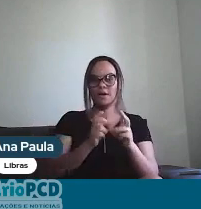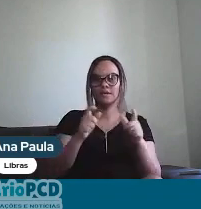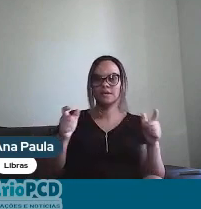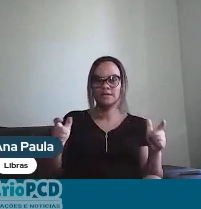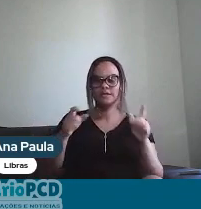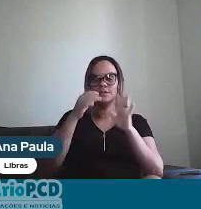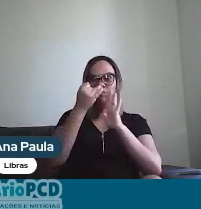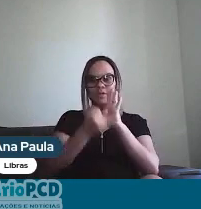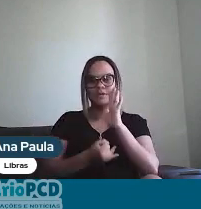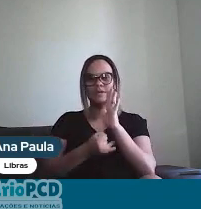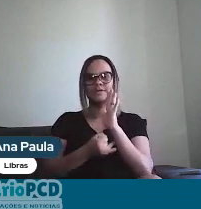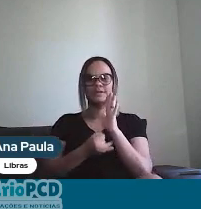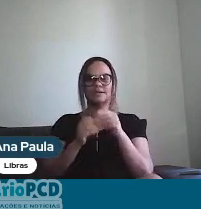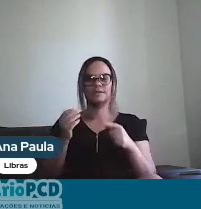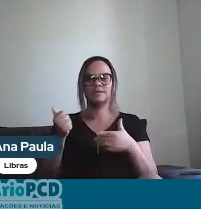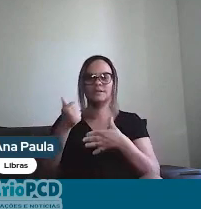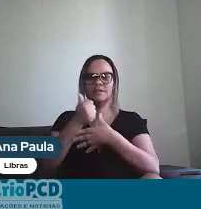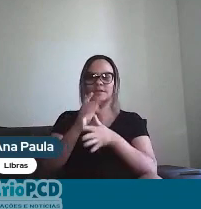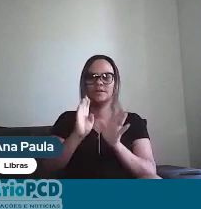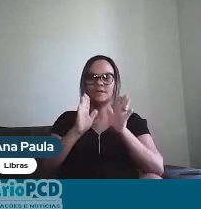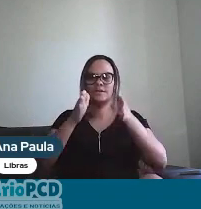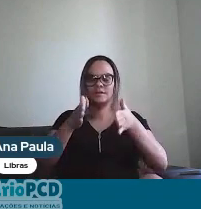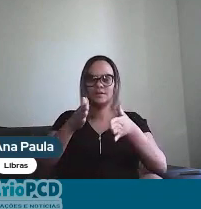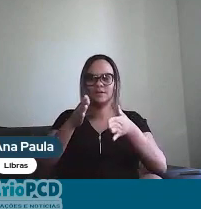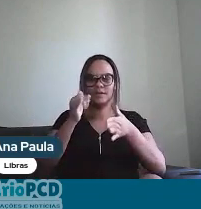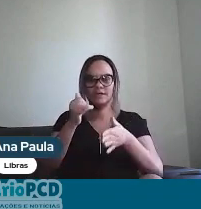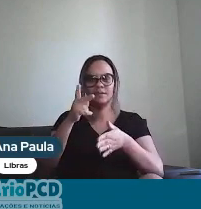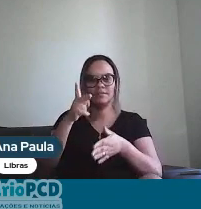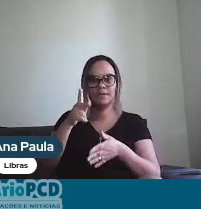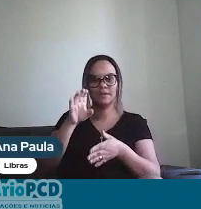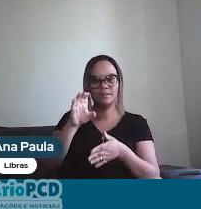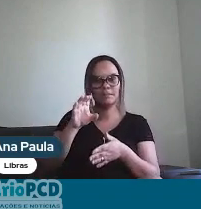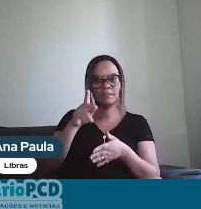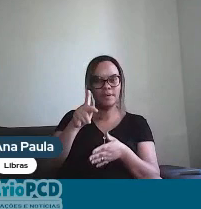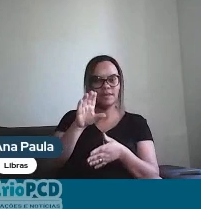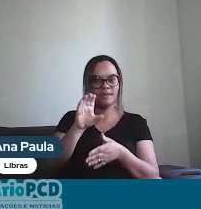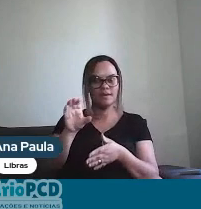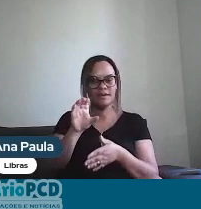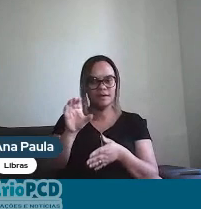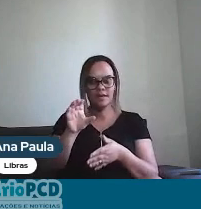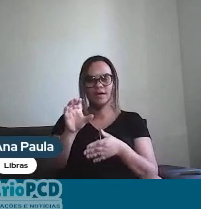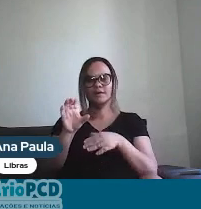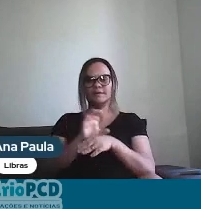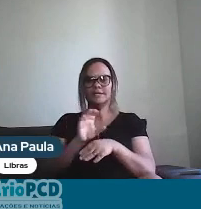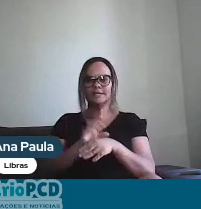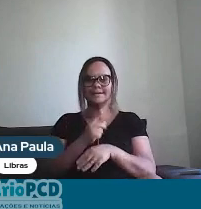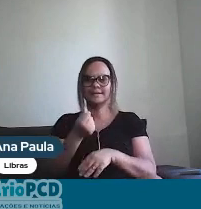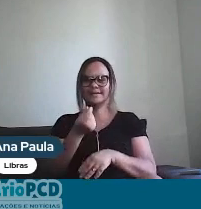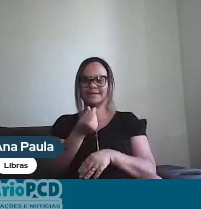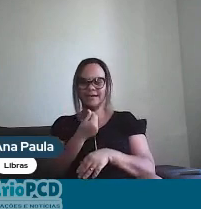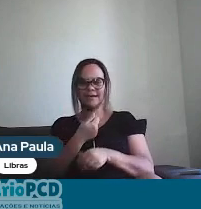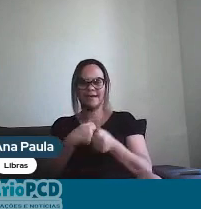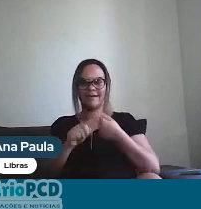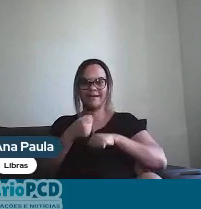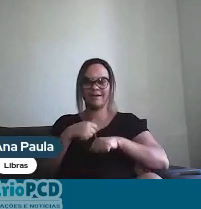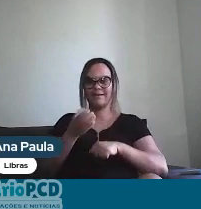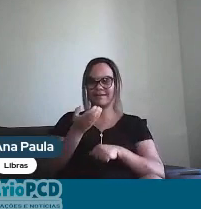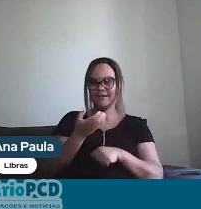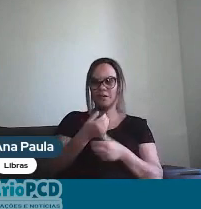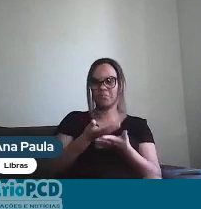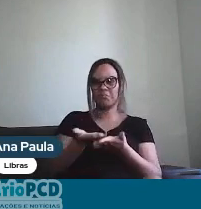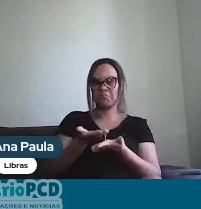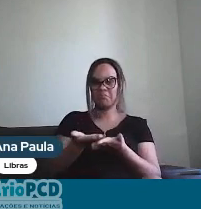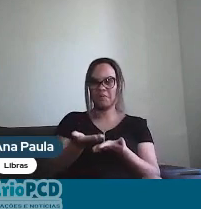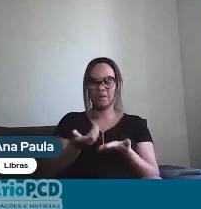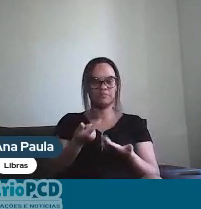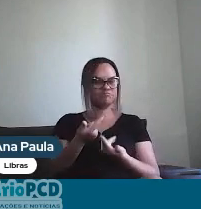de benefícios, principalmente o BPC, que custa dinheiro, né, para os cofres públicos, eles não queriam ampliar esse acesso. E por